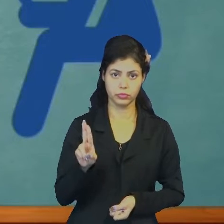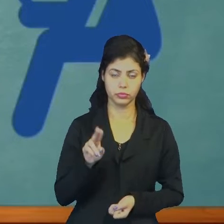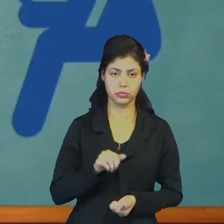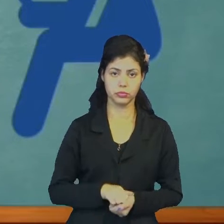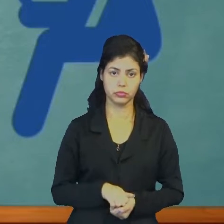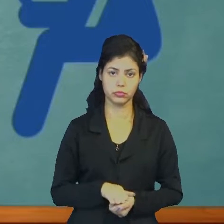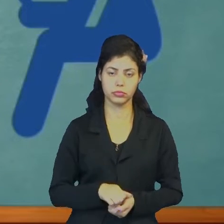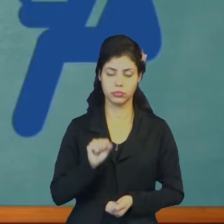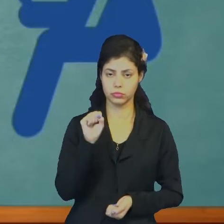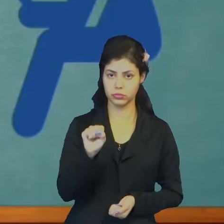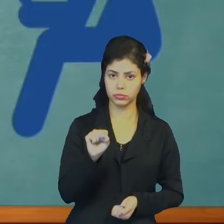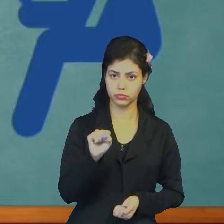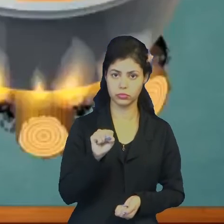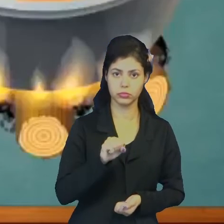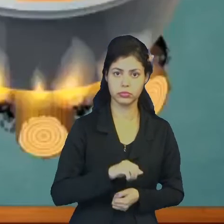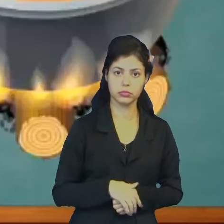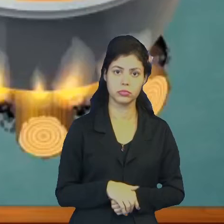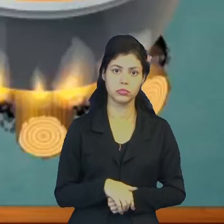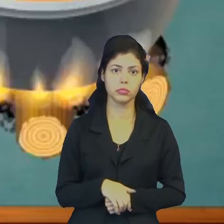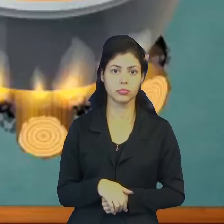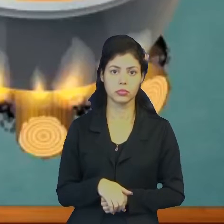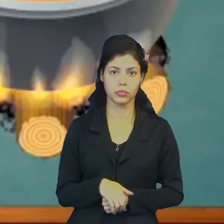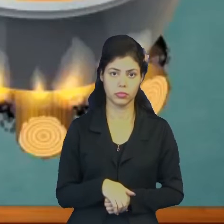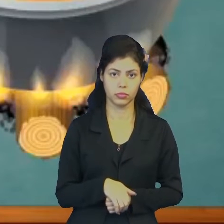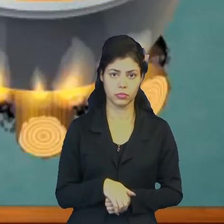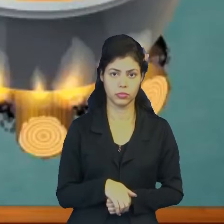vou usar um S só.